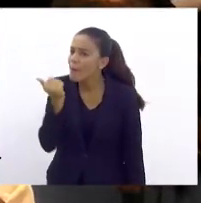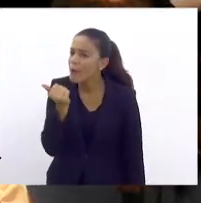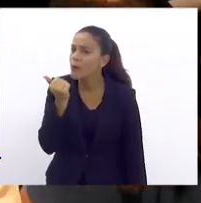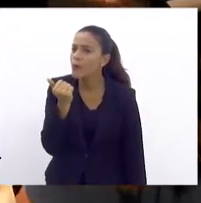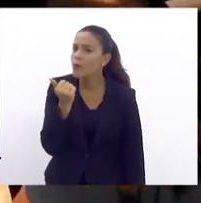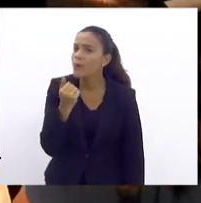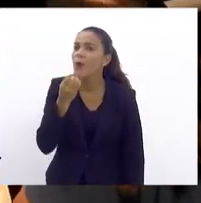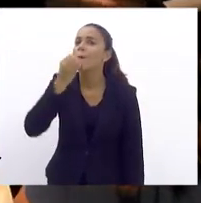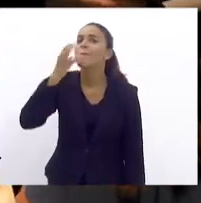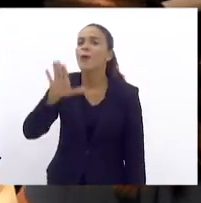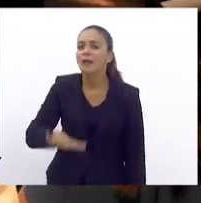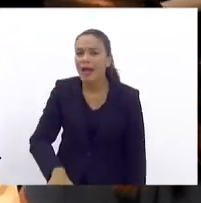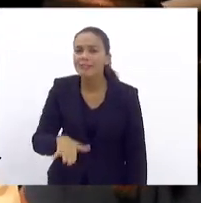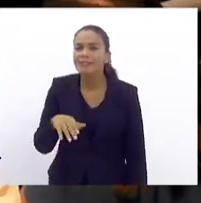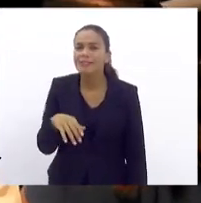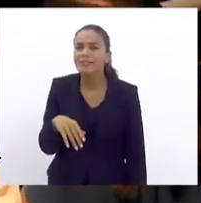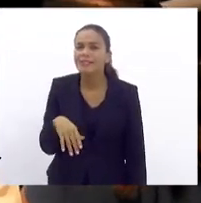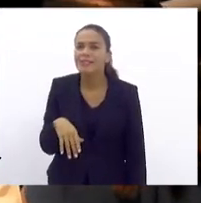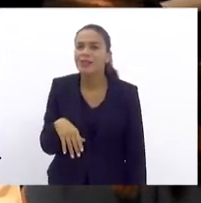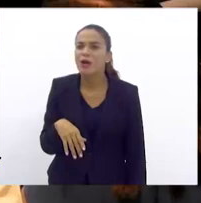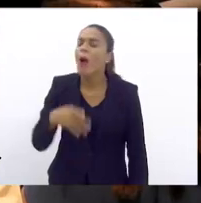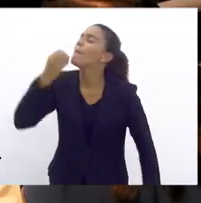Boa tarde